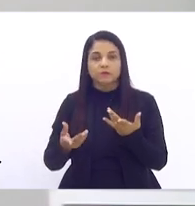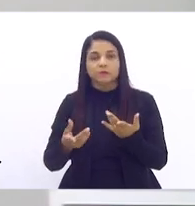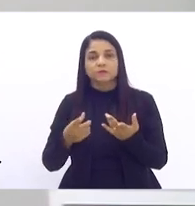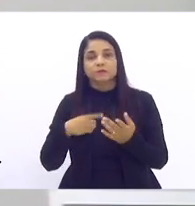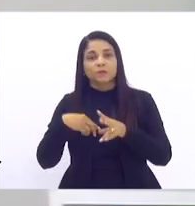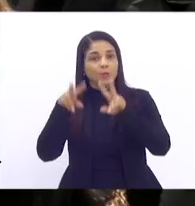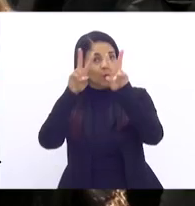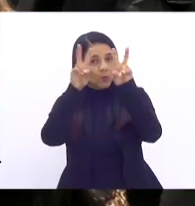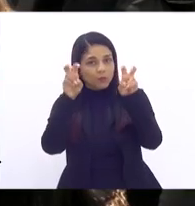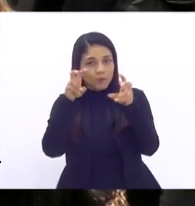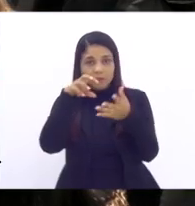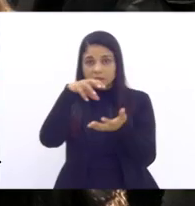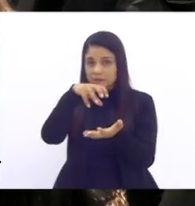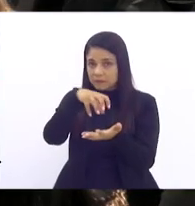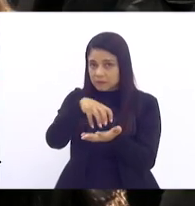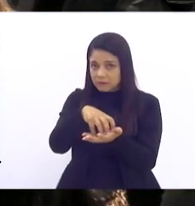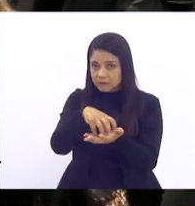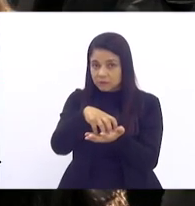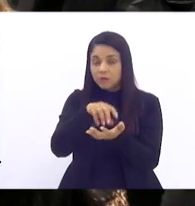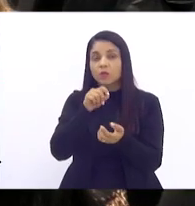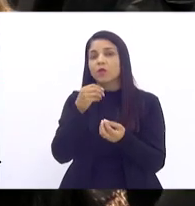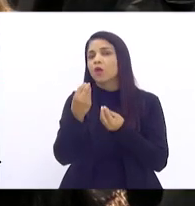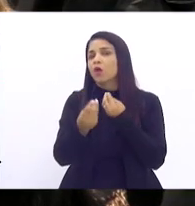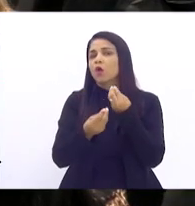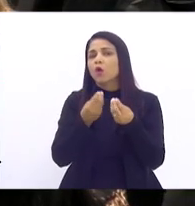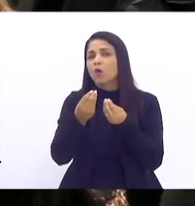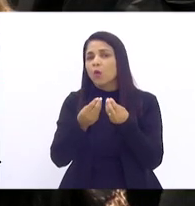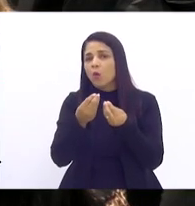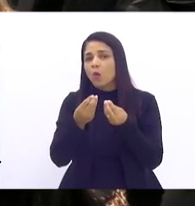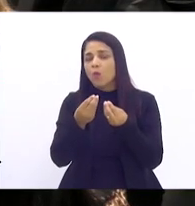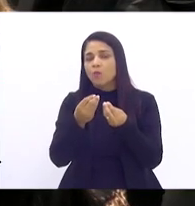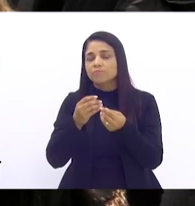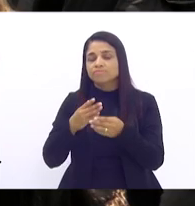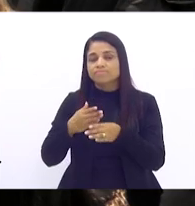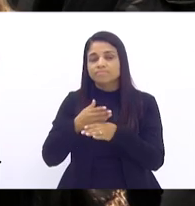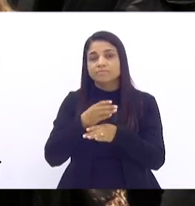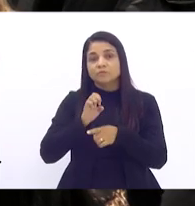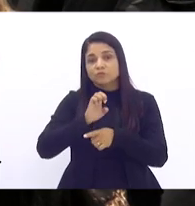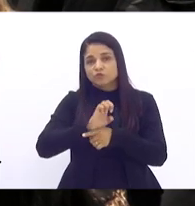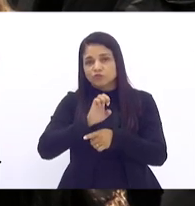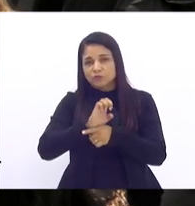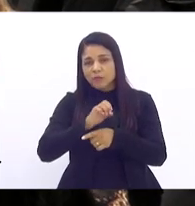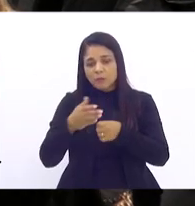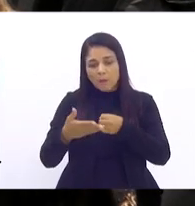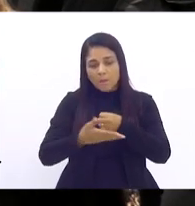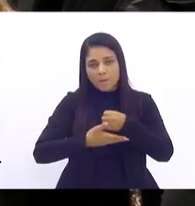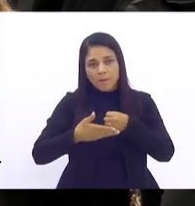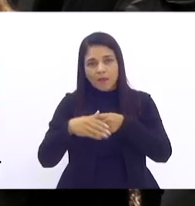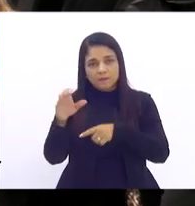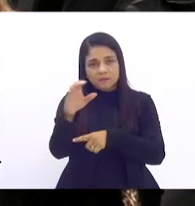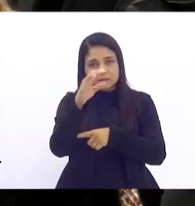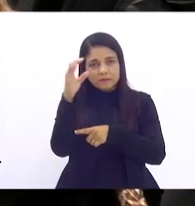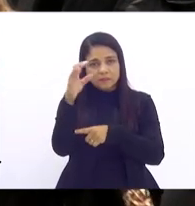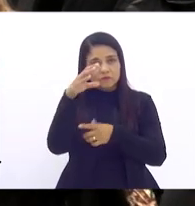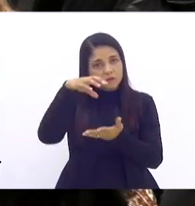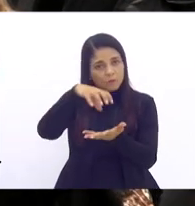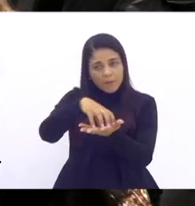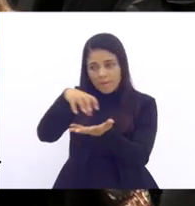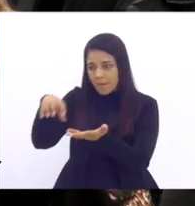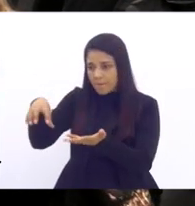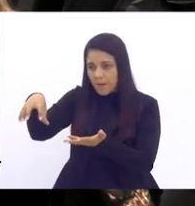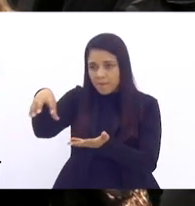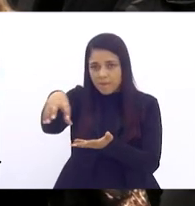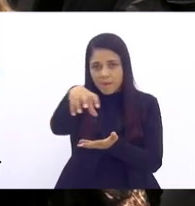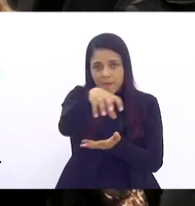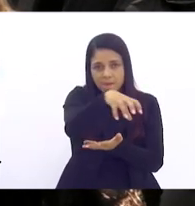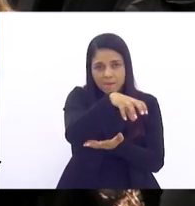dos temas centrais para o Rio de Janeiro é como a dançar no estado em função da sua base científica das unidades que estão instaladas aqui